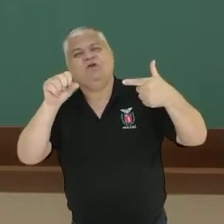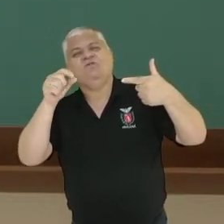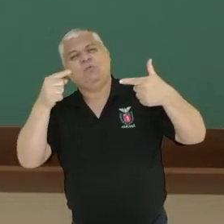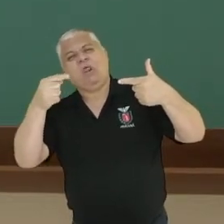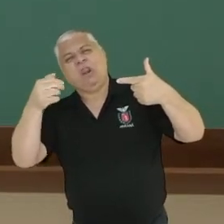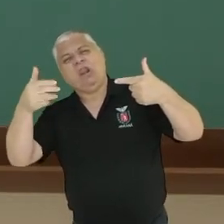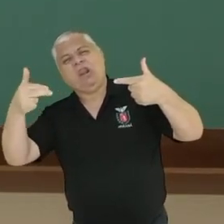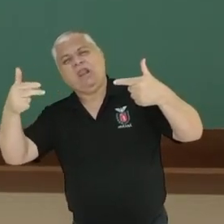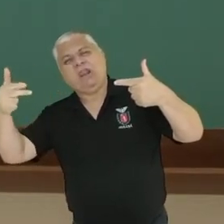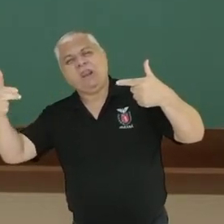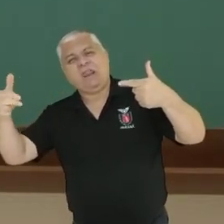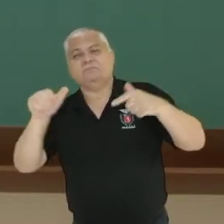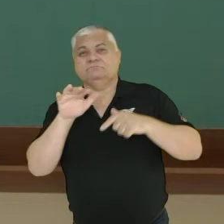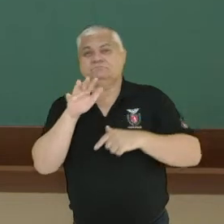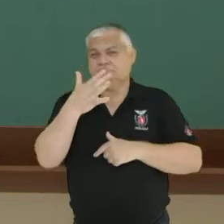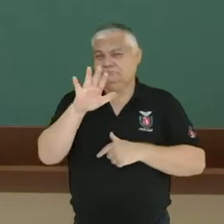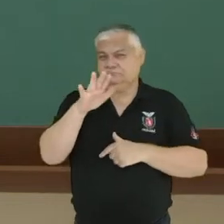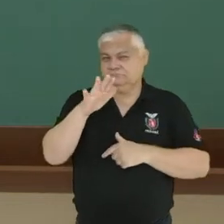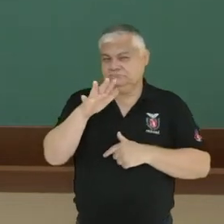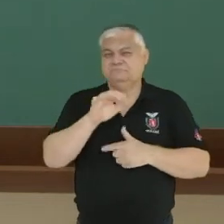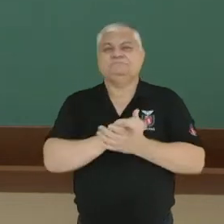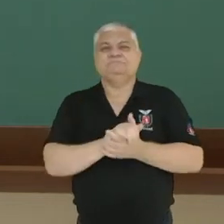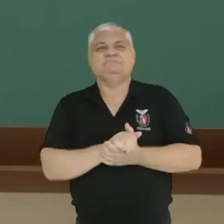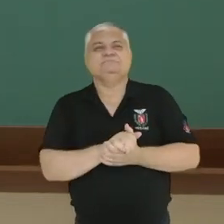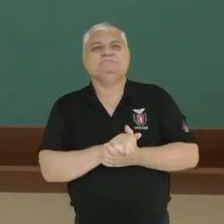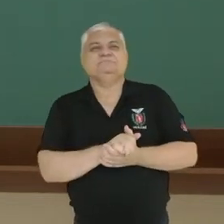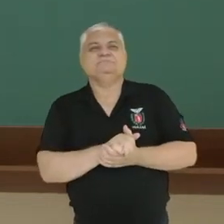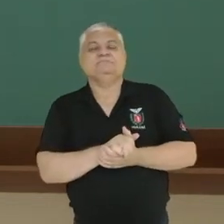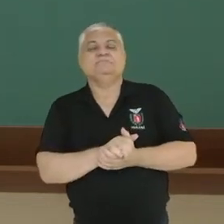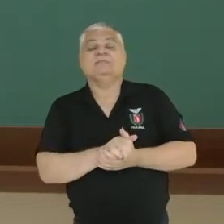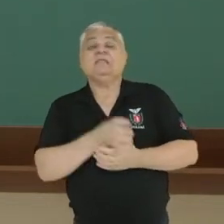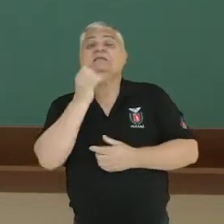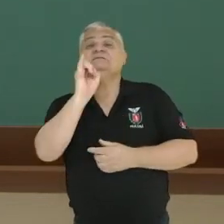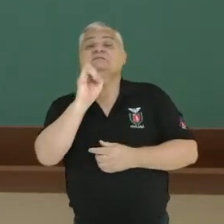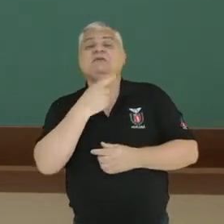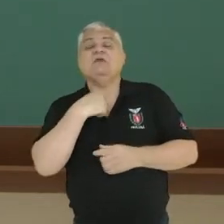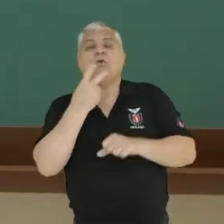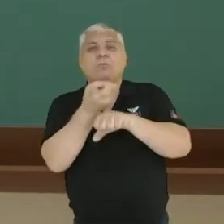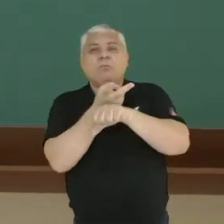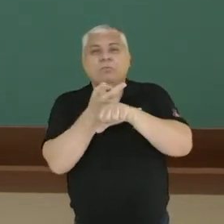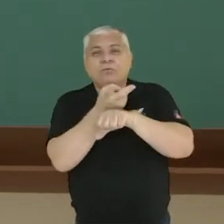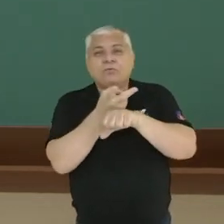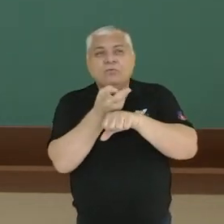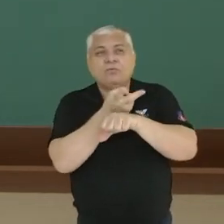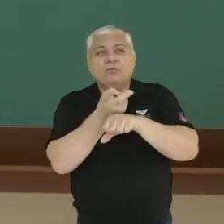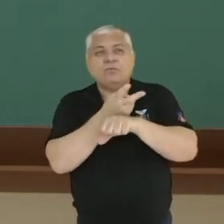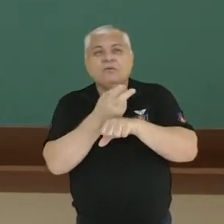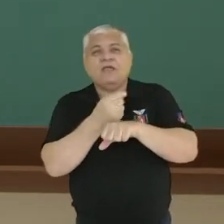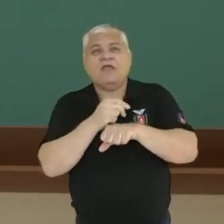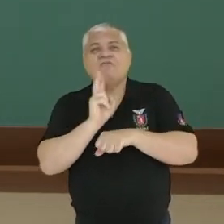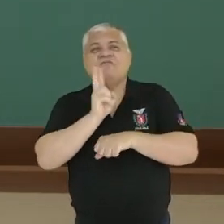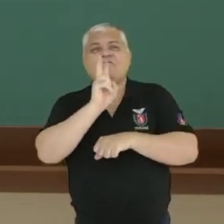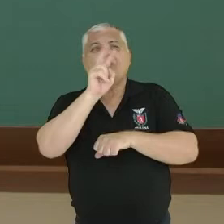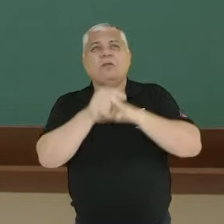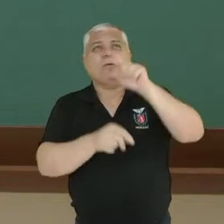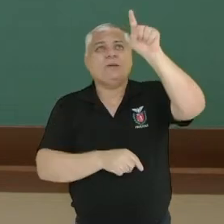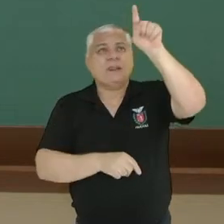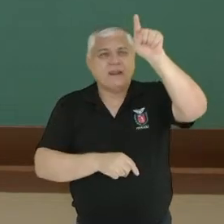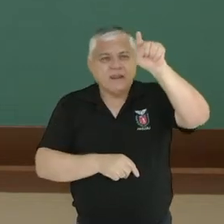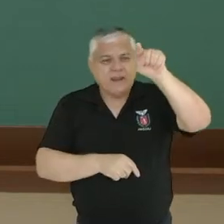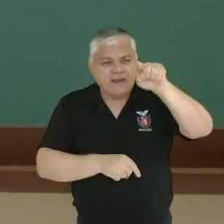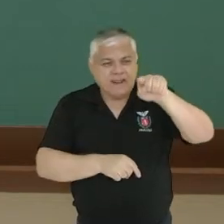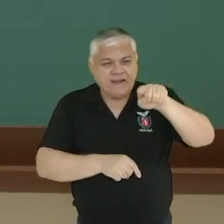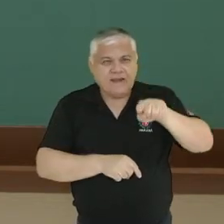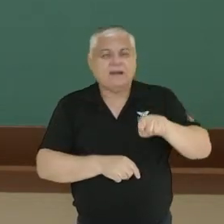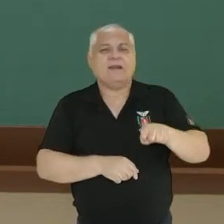1,79181, ok? Aproximadamente, né? Se eu quisesse saber qualquer outro valor, aqui aparece só até o 20, mas poderia ter